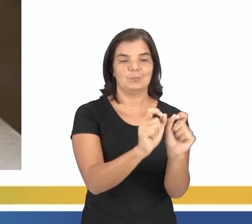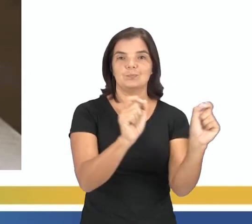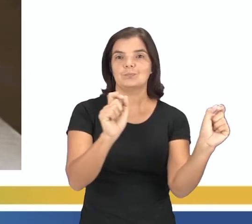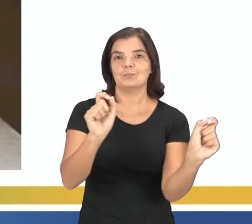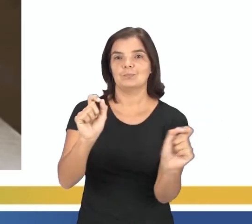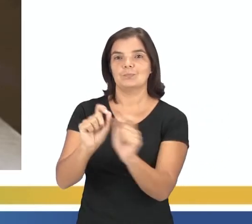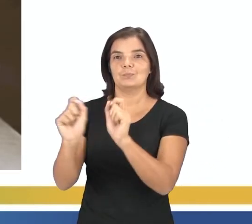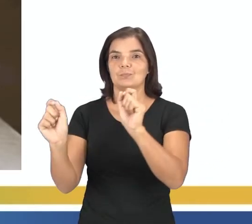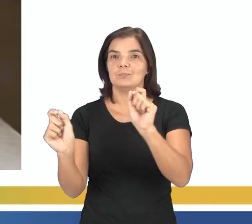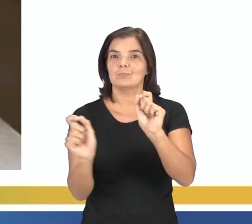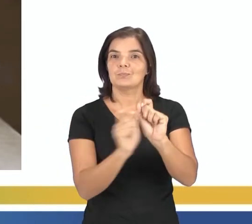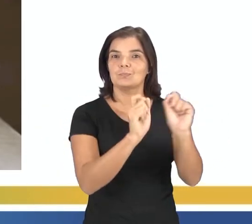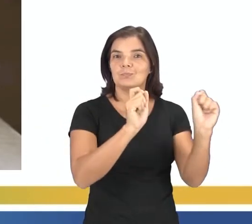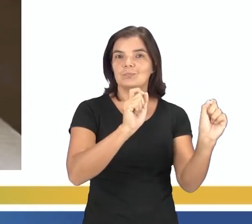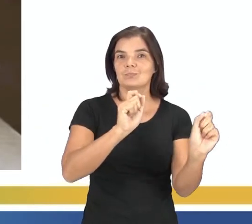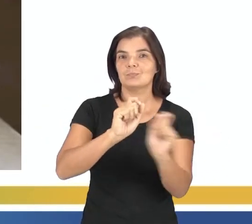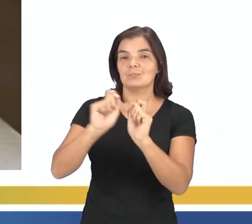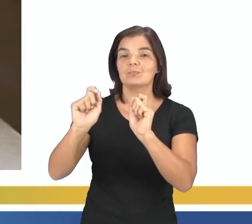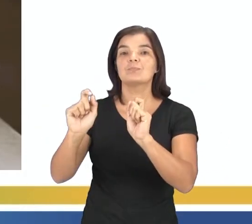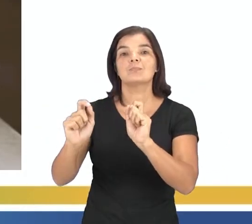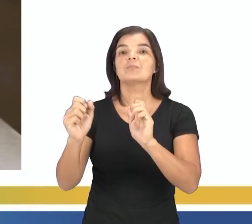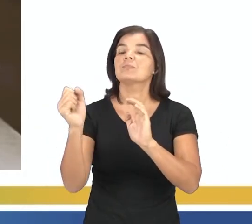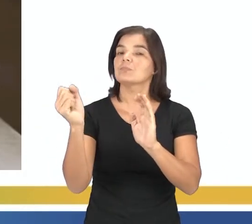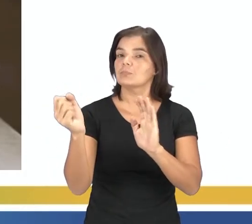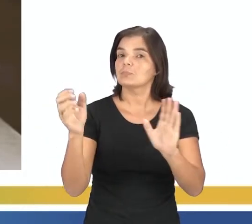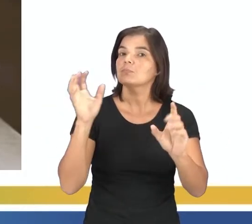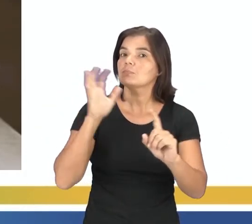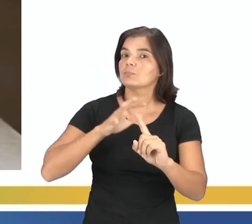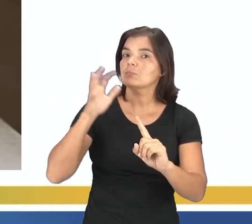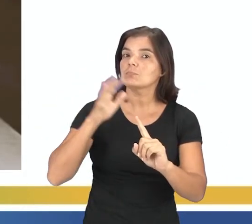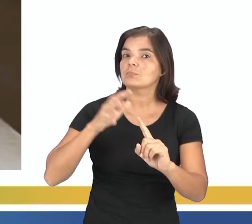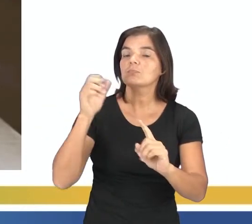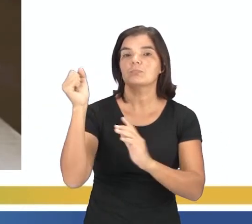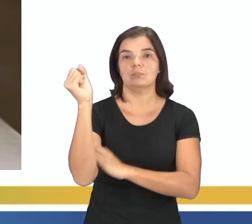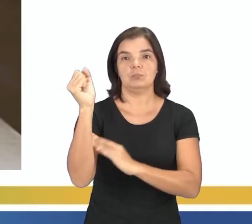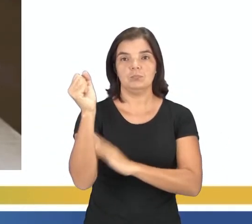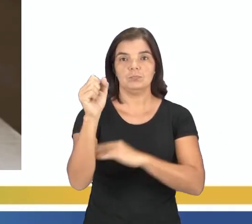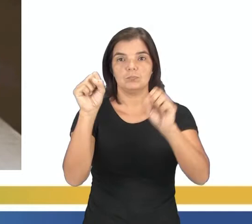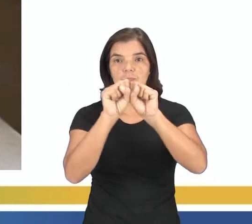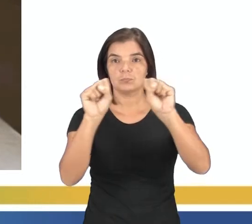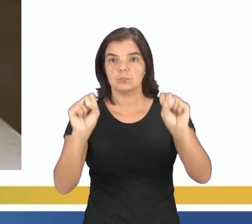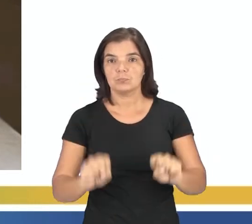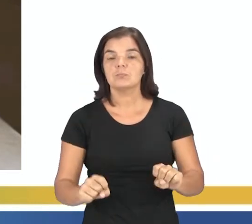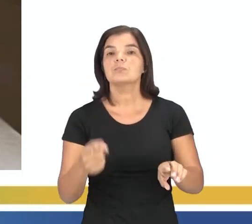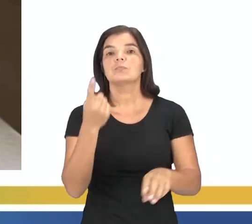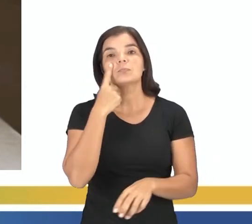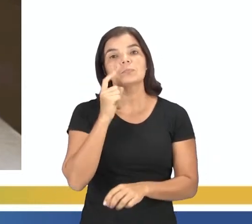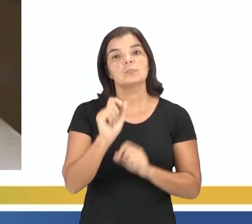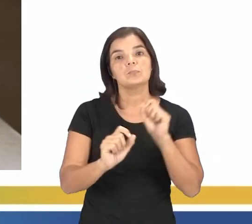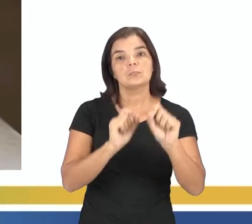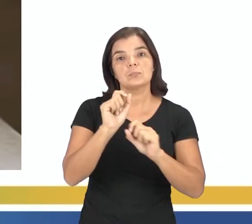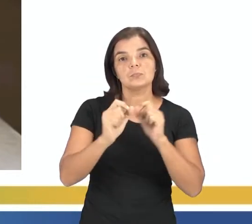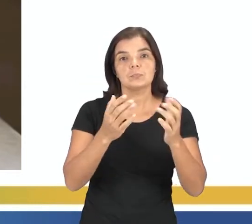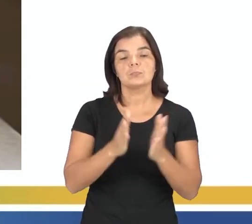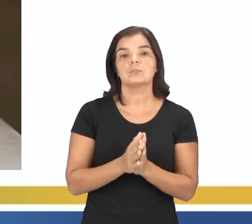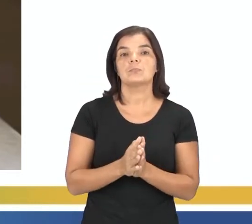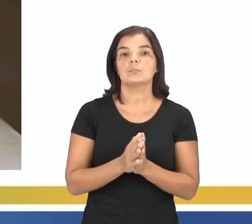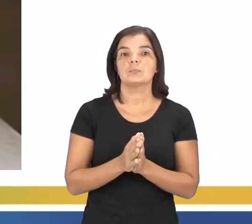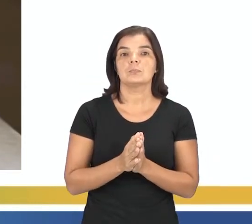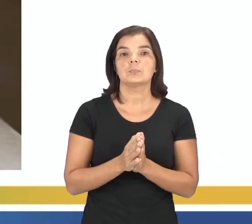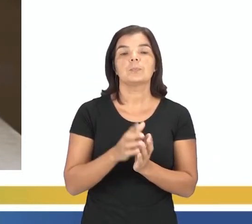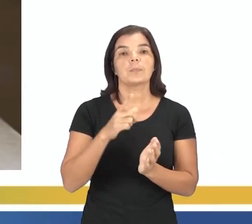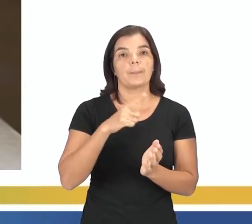enfim, essas forças que podem influenciar aí no sistema, a gente vai ter o seguinte,